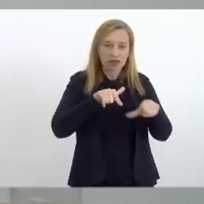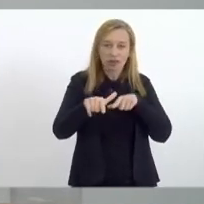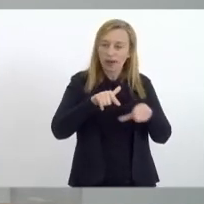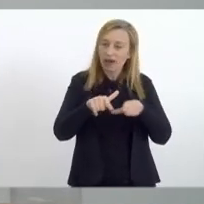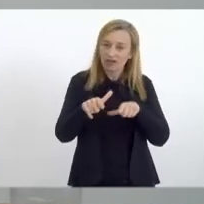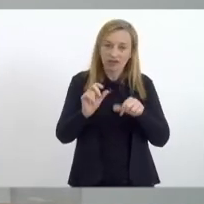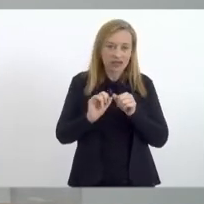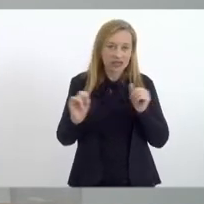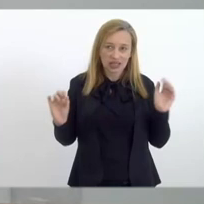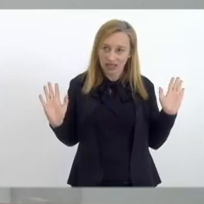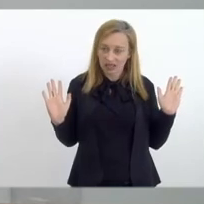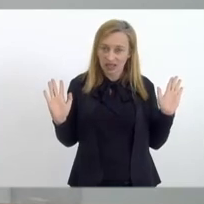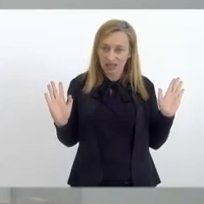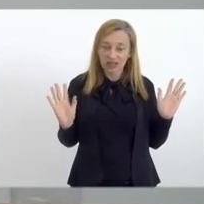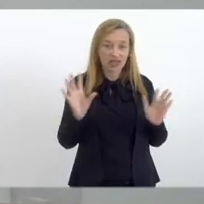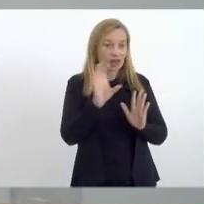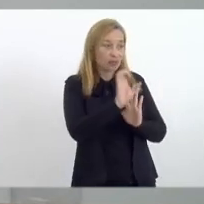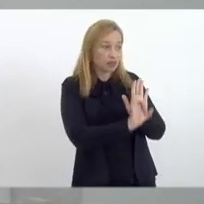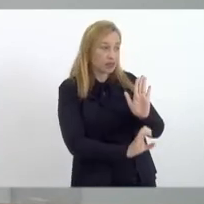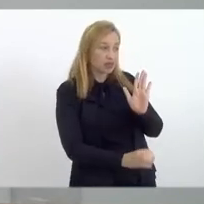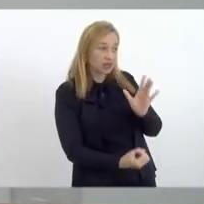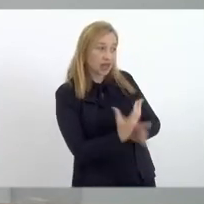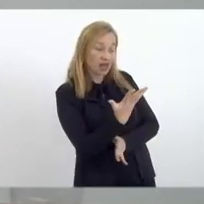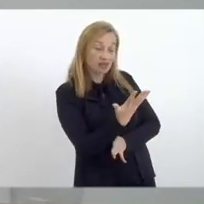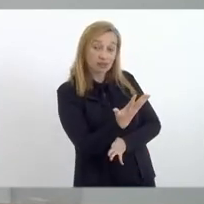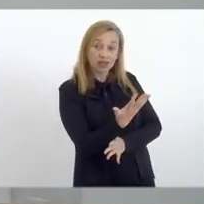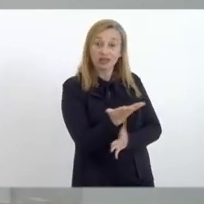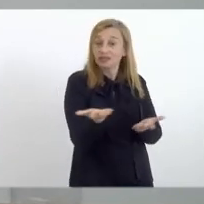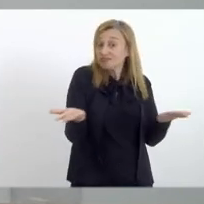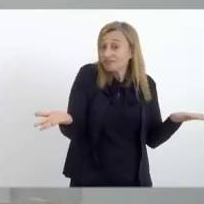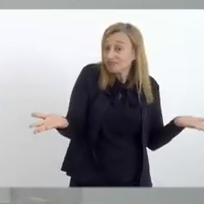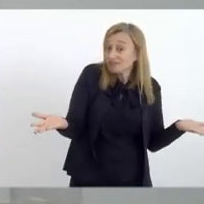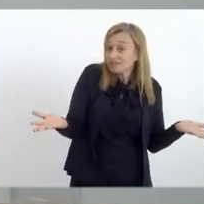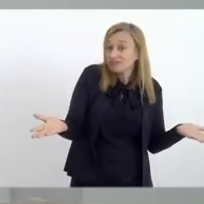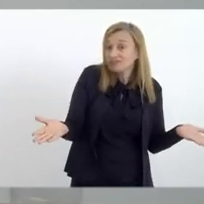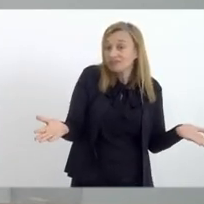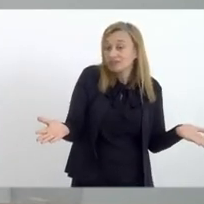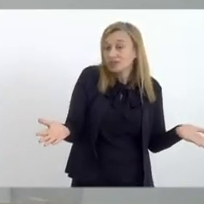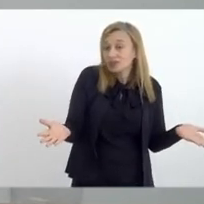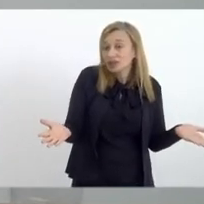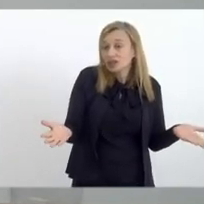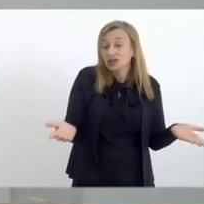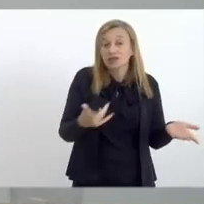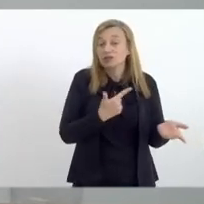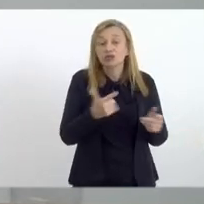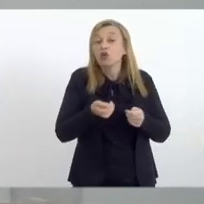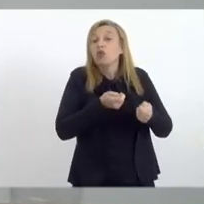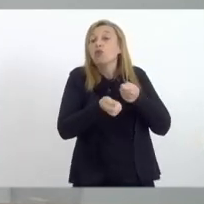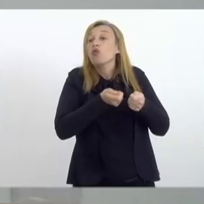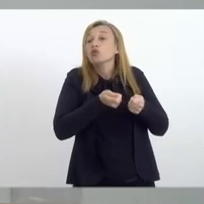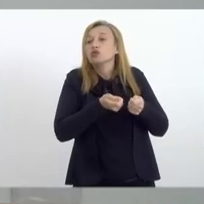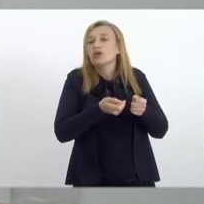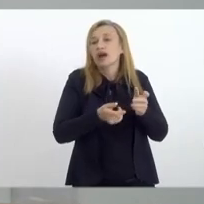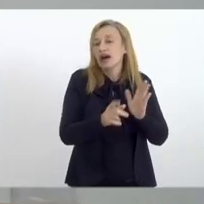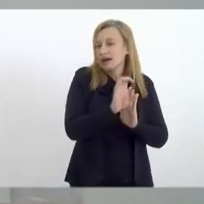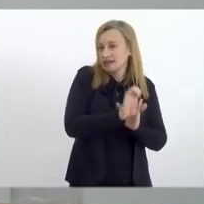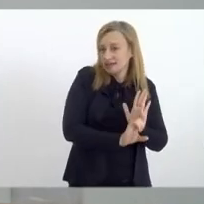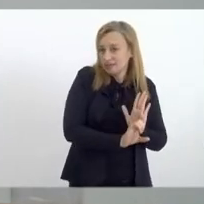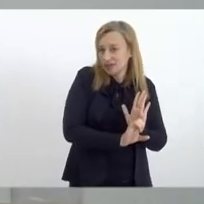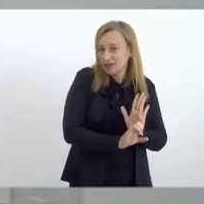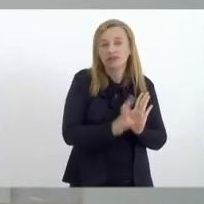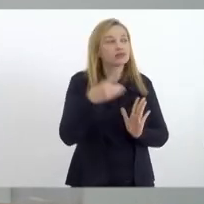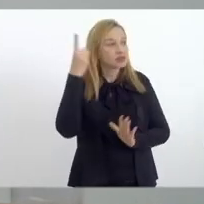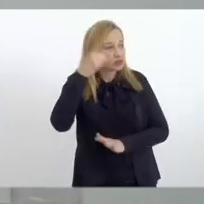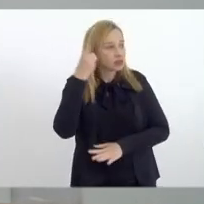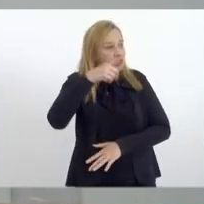emendas do que bem entendam. Não, obviamente, não se tem como controlar essas emendas. Aqui, quando o deputado